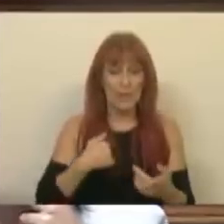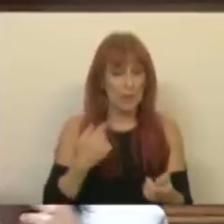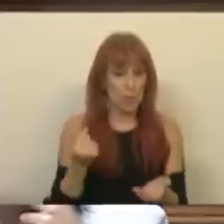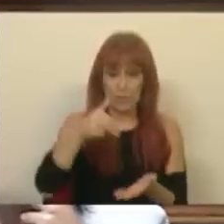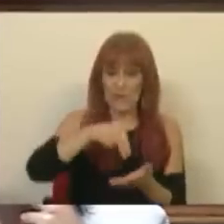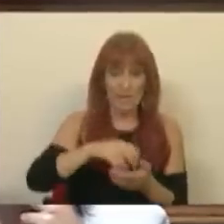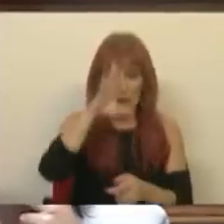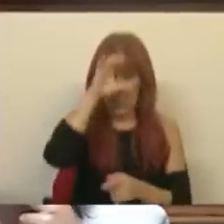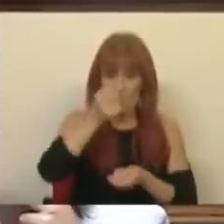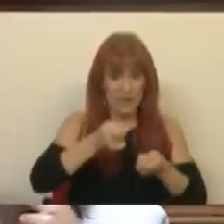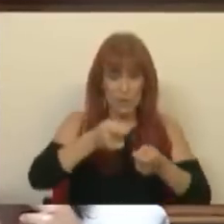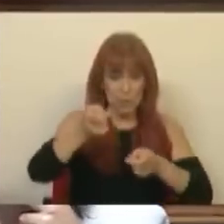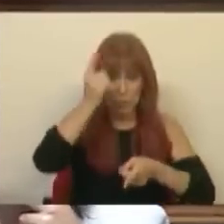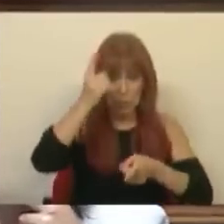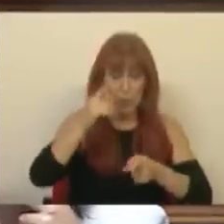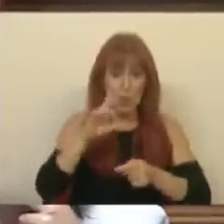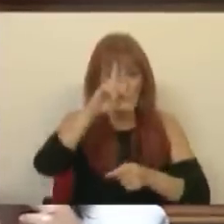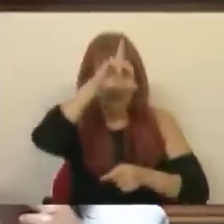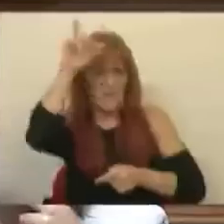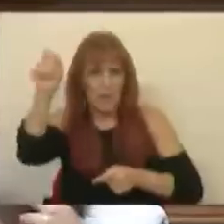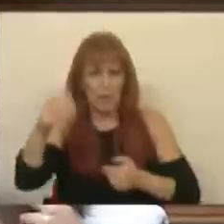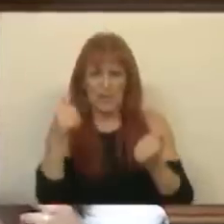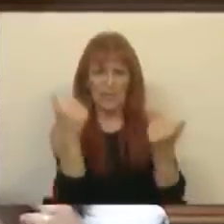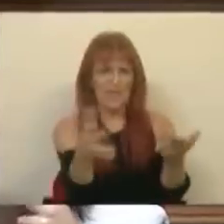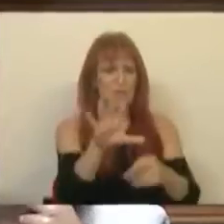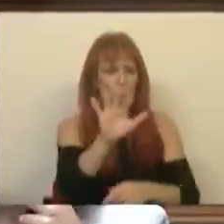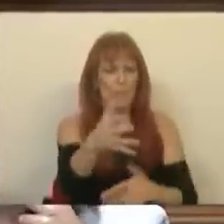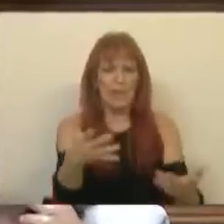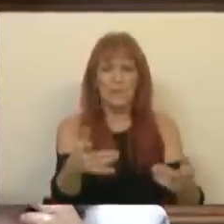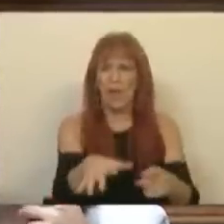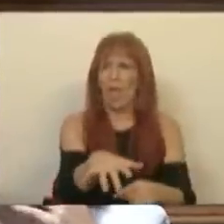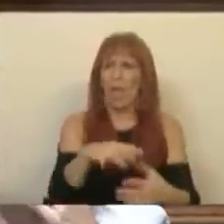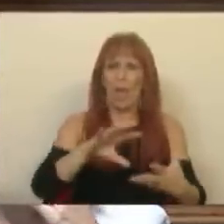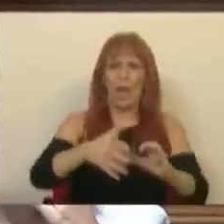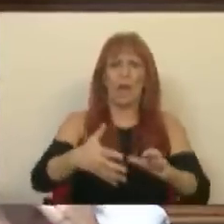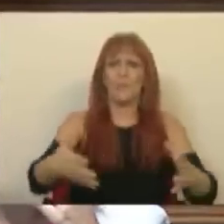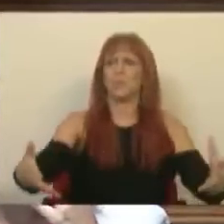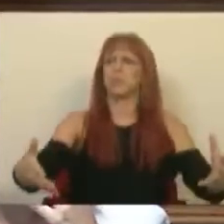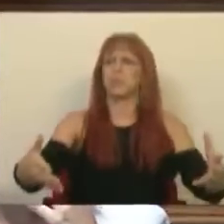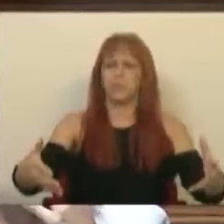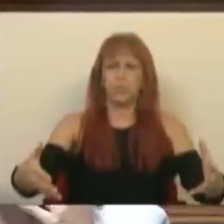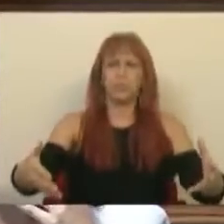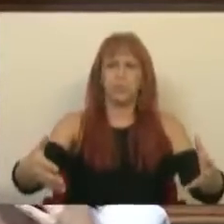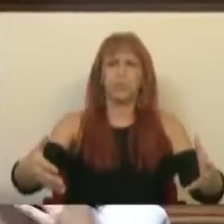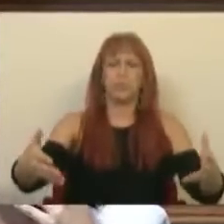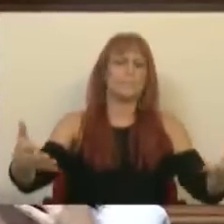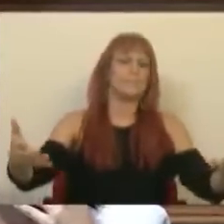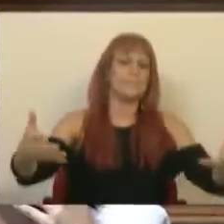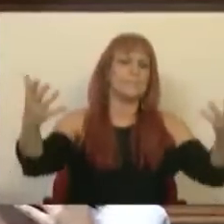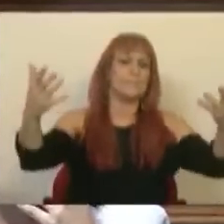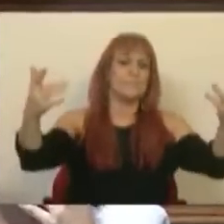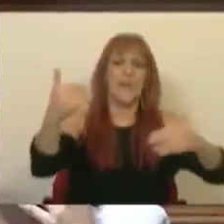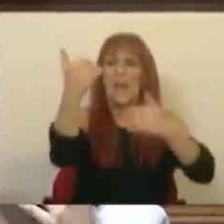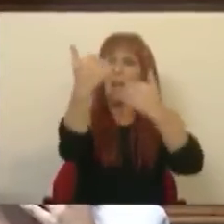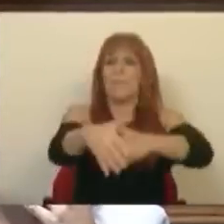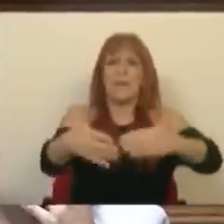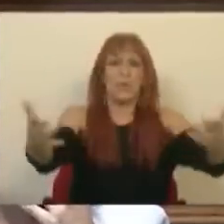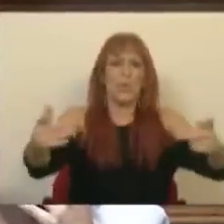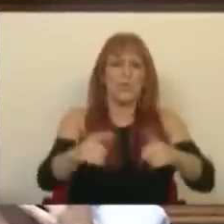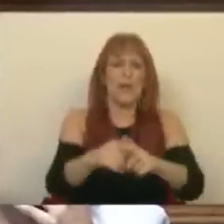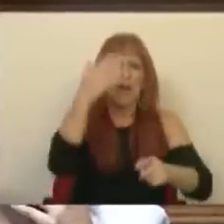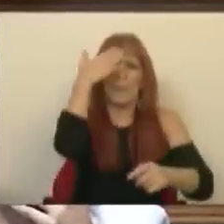que não estava a governar sempre que saiu deixou o país numa crise que limitou